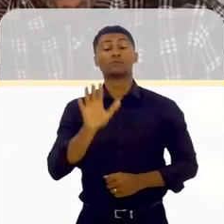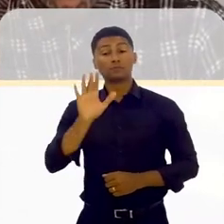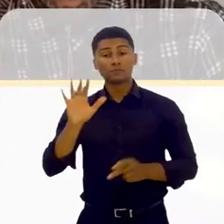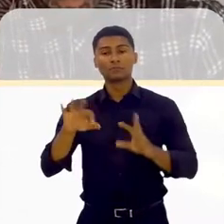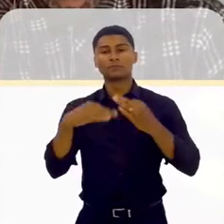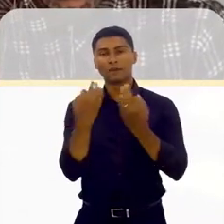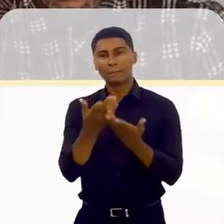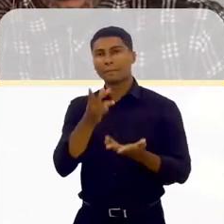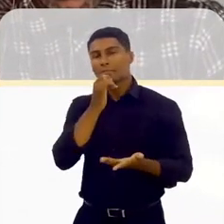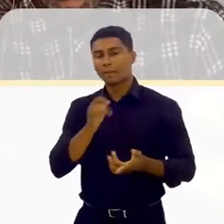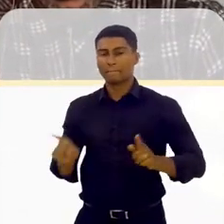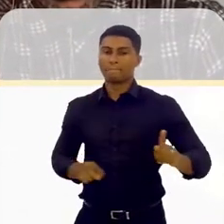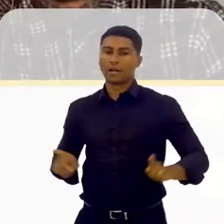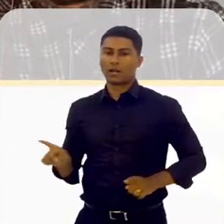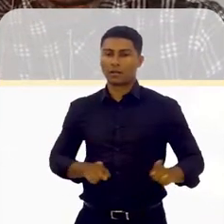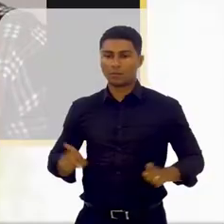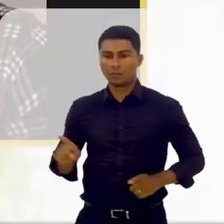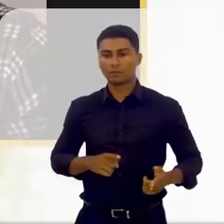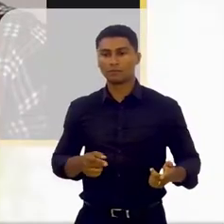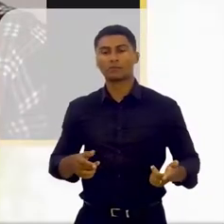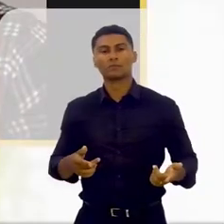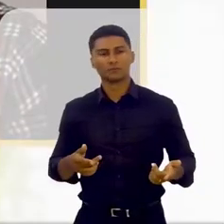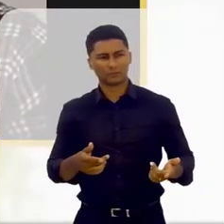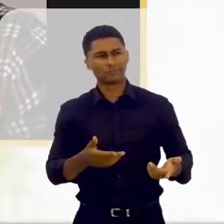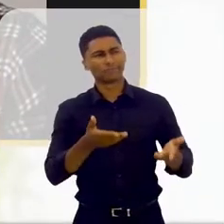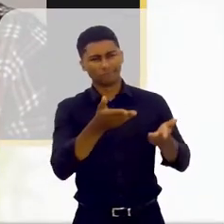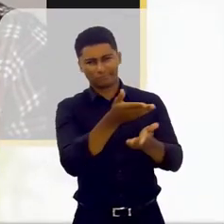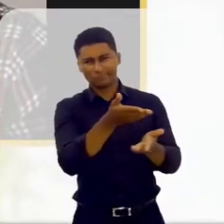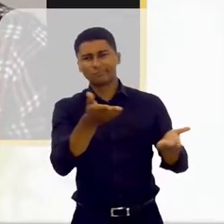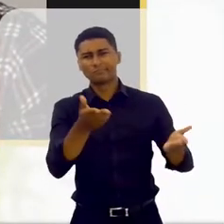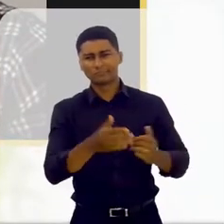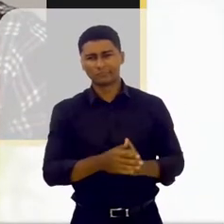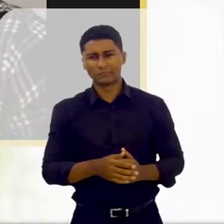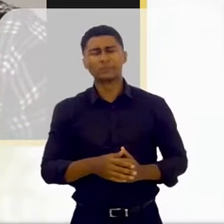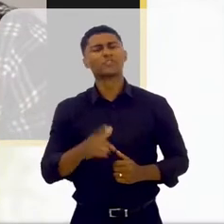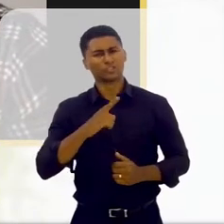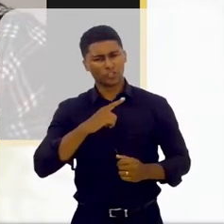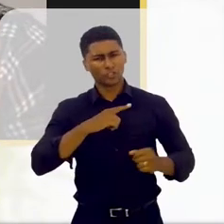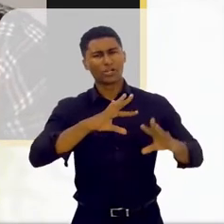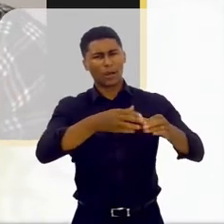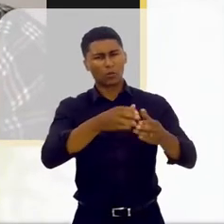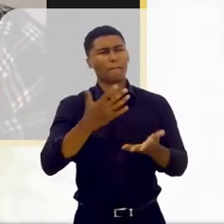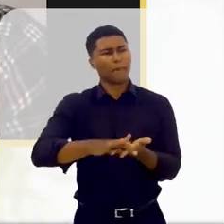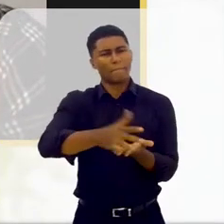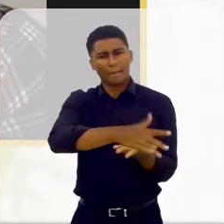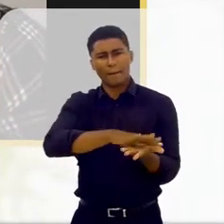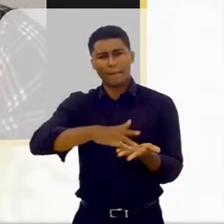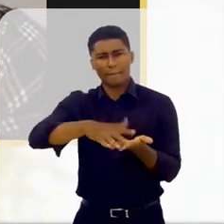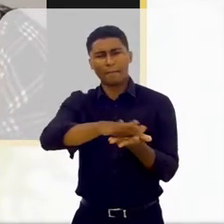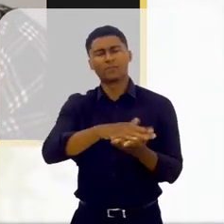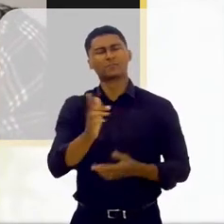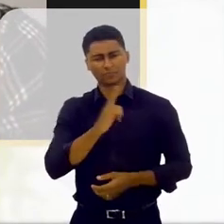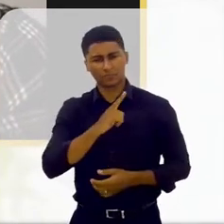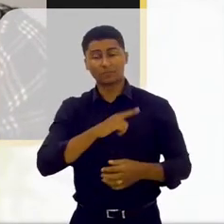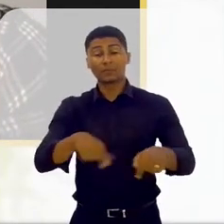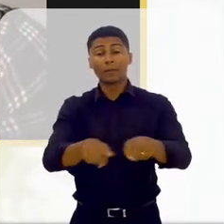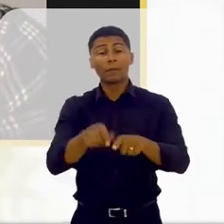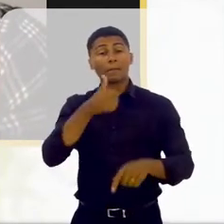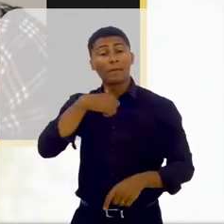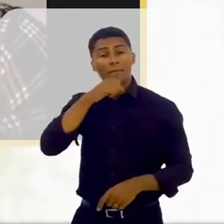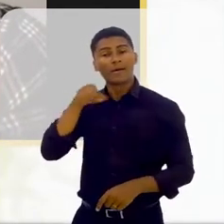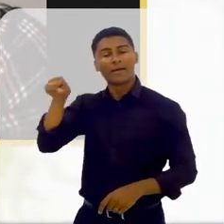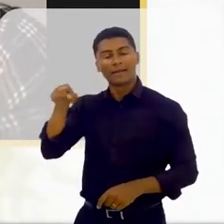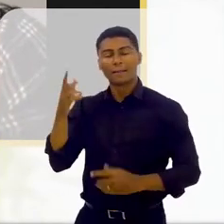nosso parentesco, primo, a nossa linha de primos, assim, tinha grupo de pagode na época. E também a nossa mãe